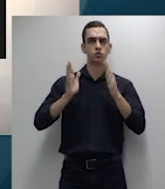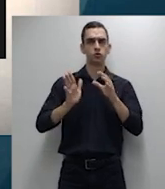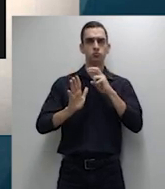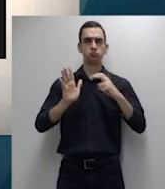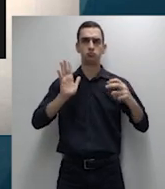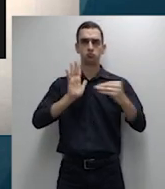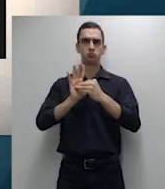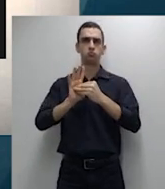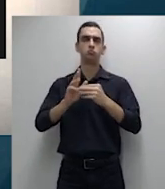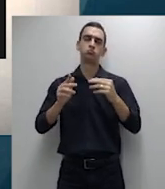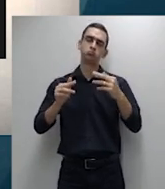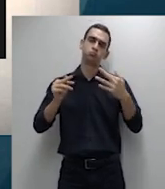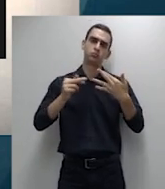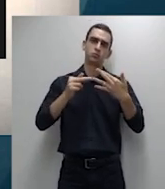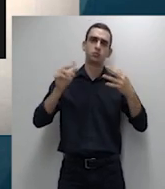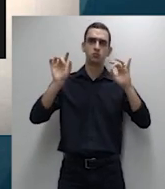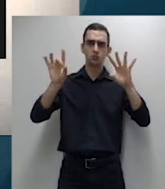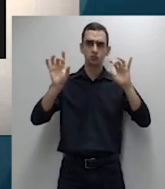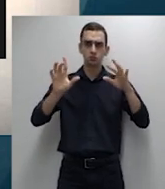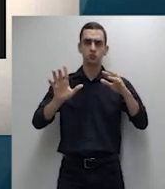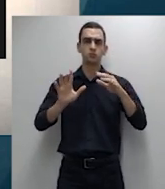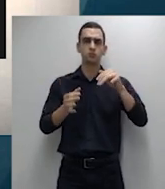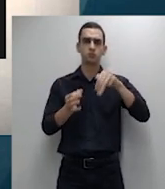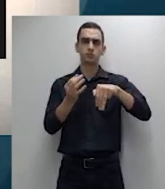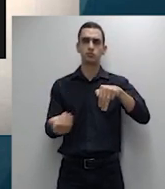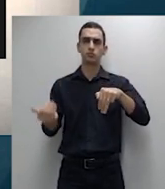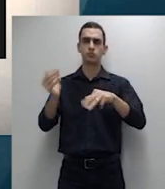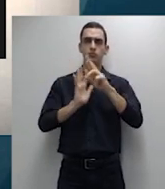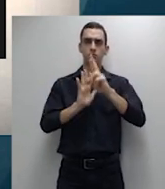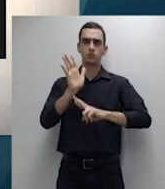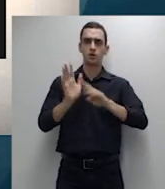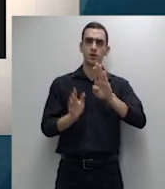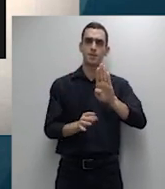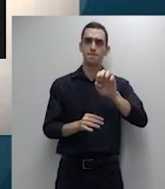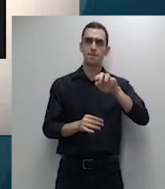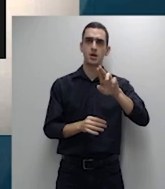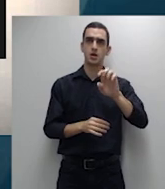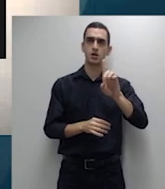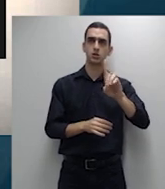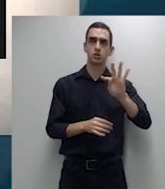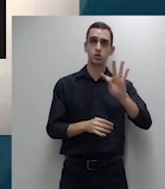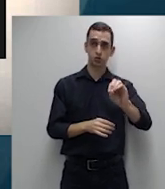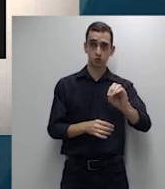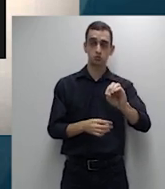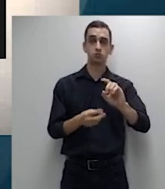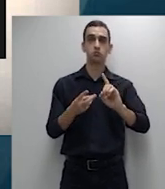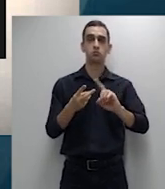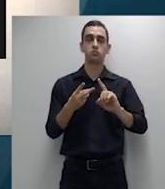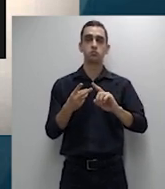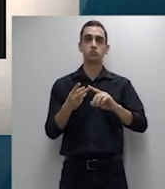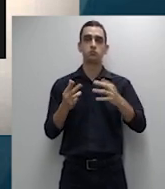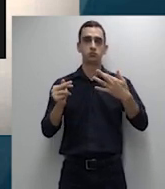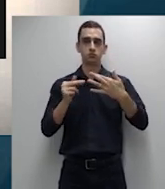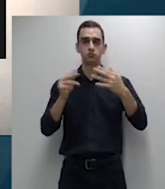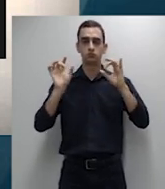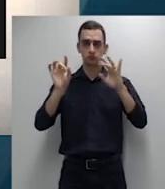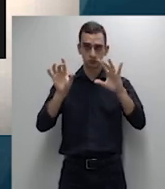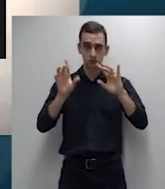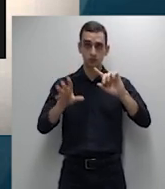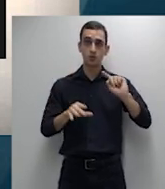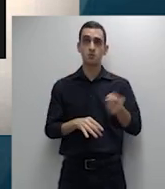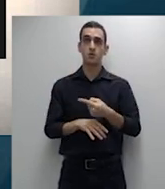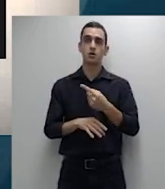veículos especiais relatoria do ministro Benedito Gonçalves 2017 aqui na primeira turma resp 1 milhão 144 mil